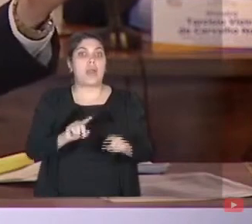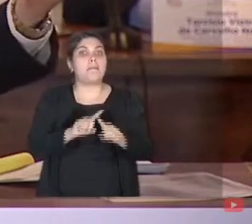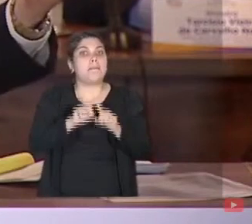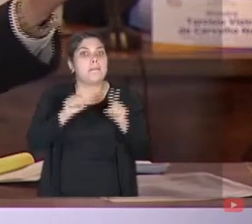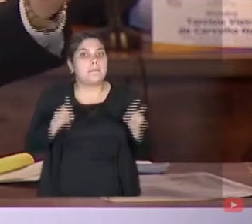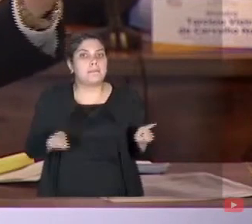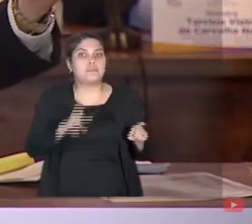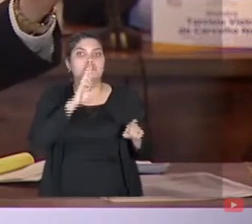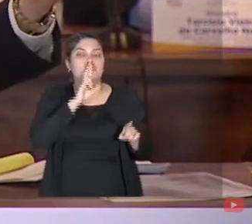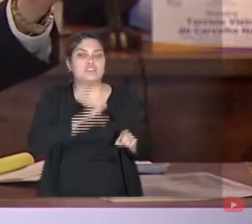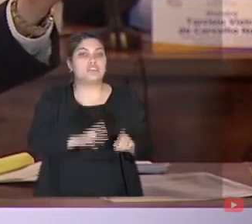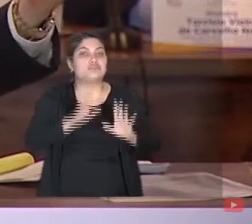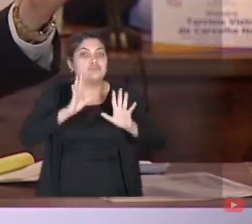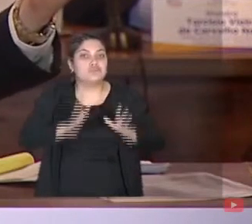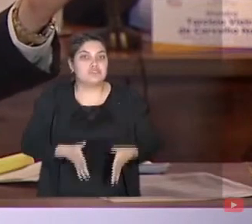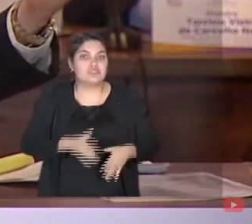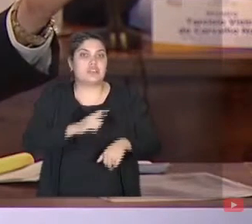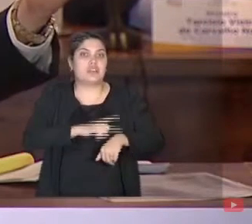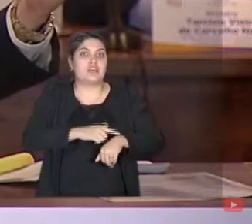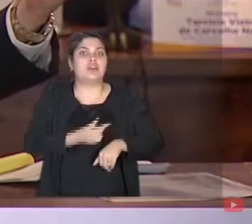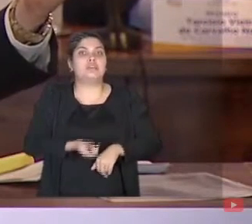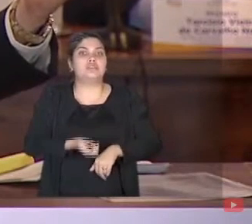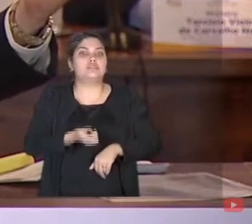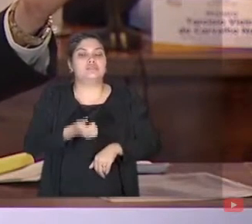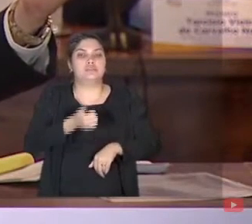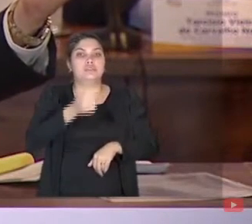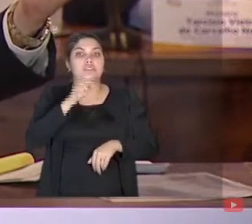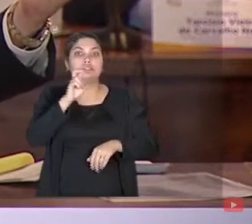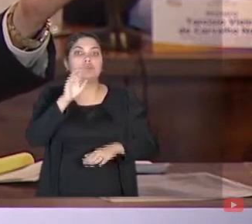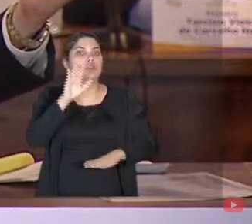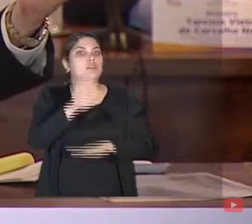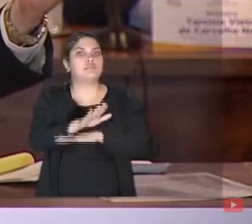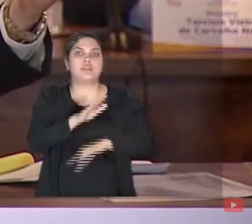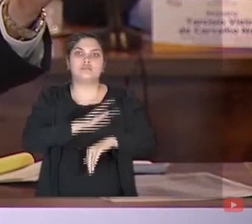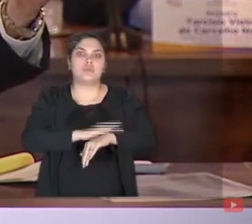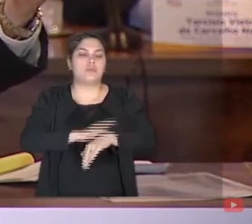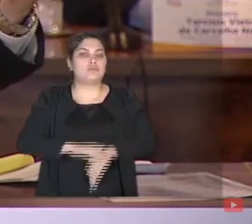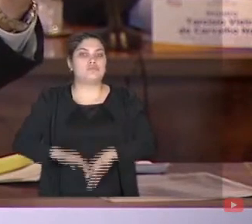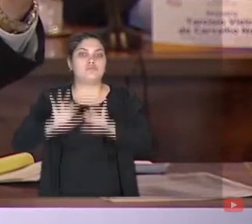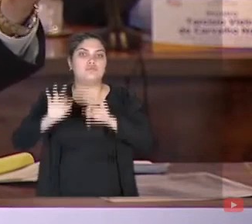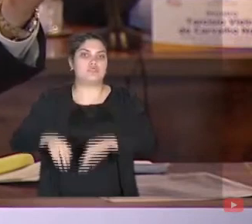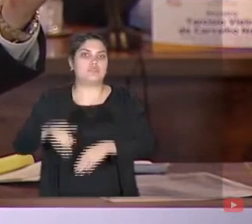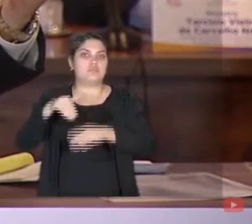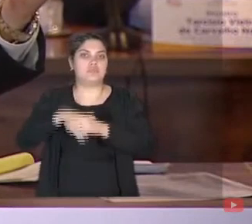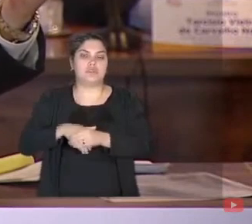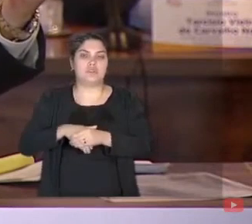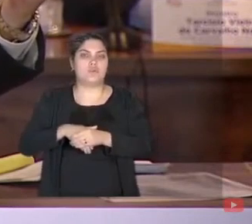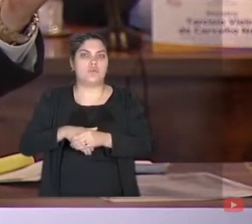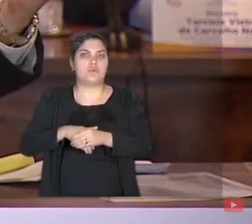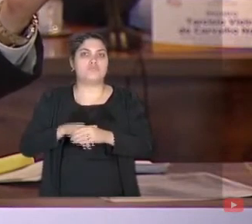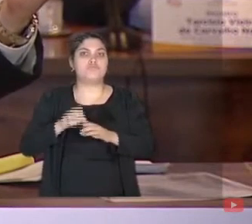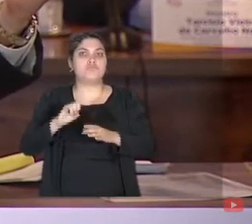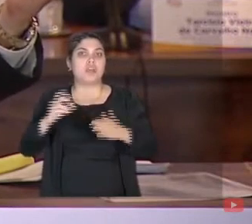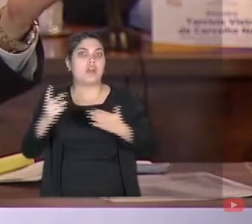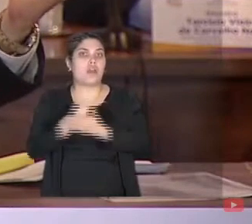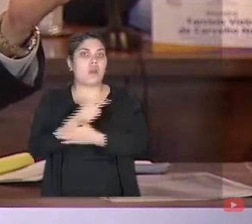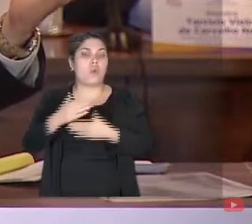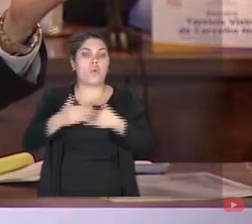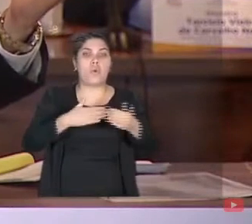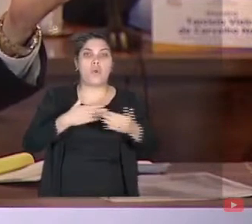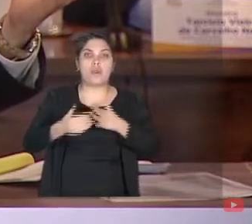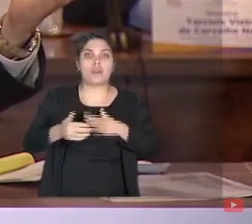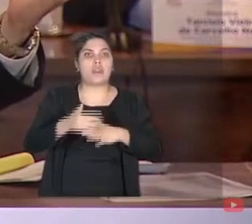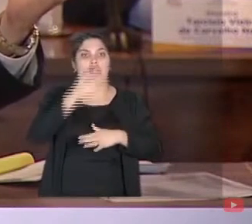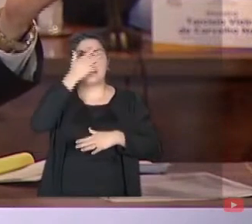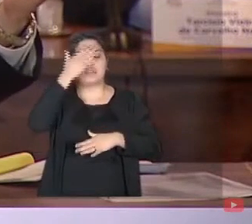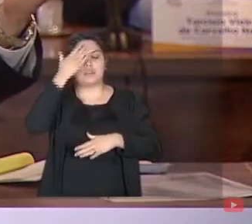os resultados já saíram às 17 horas, quando as urnas foram encerradas, de modo que qualquer candidato, a